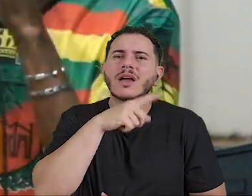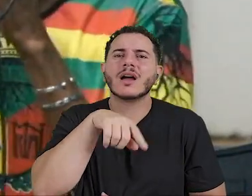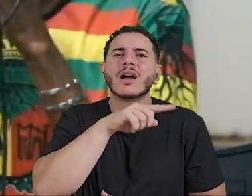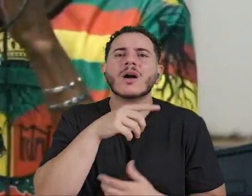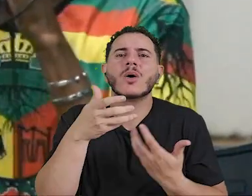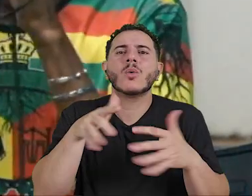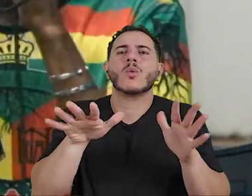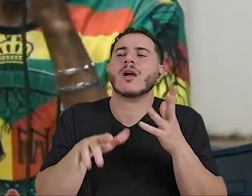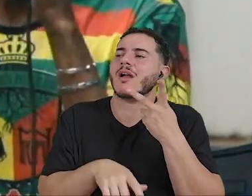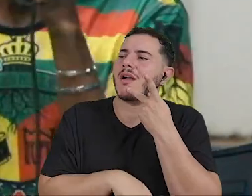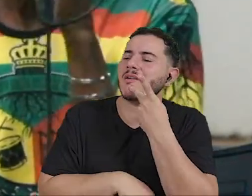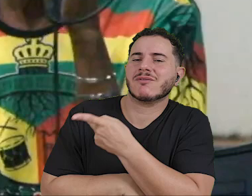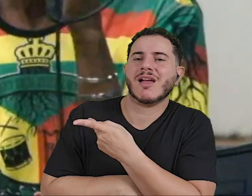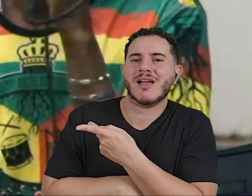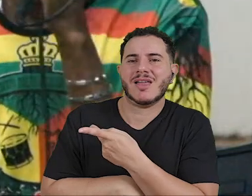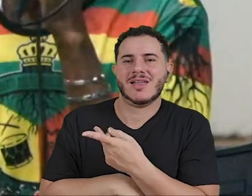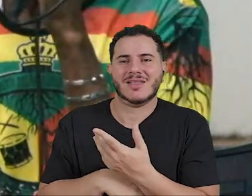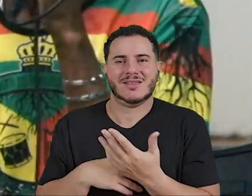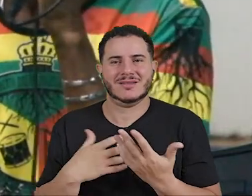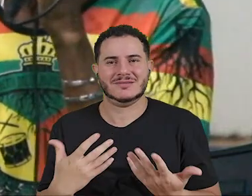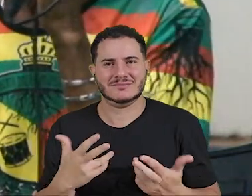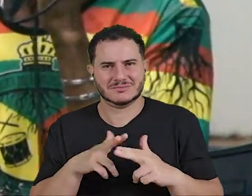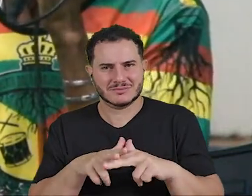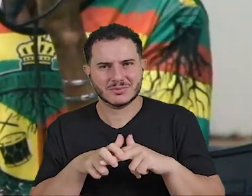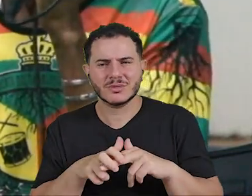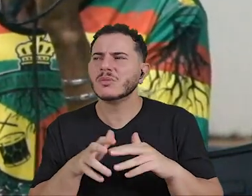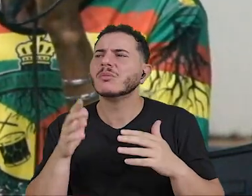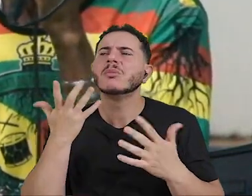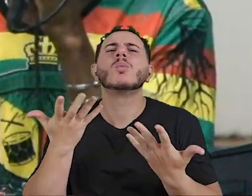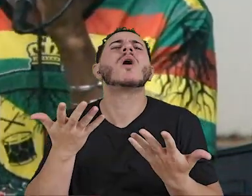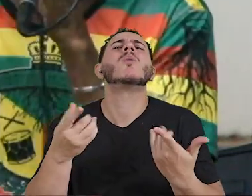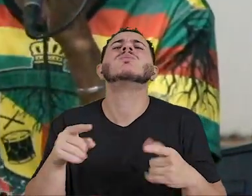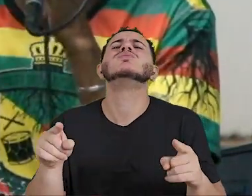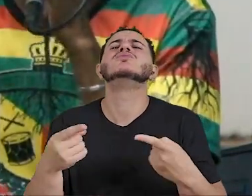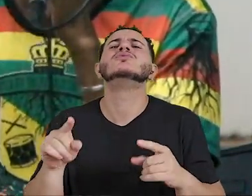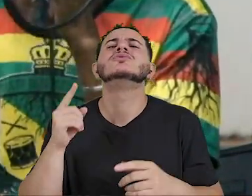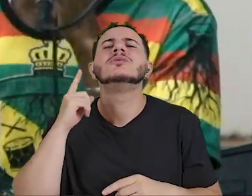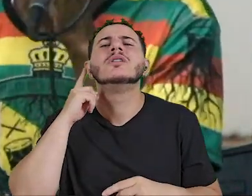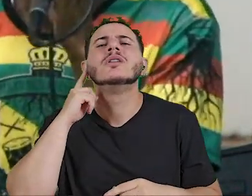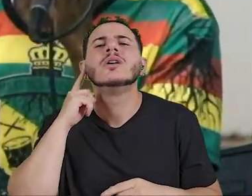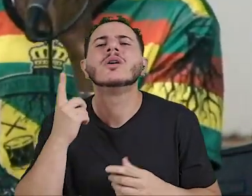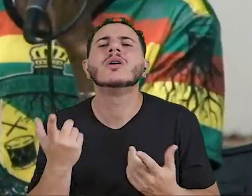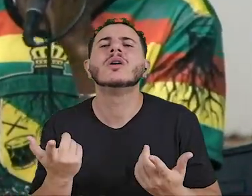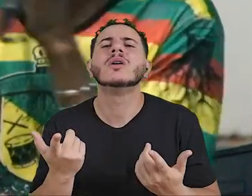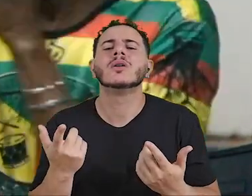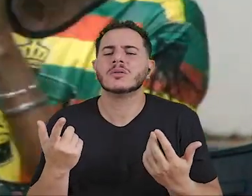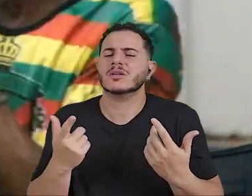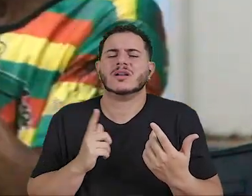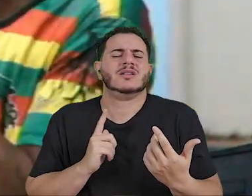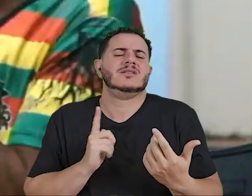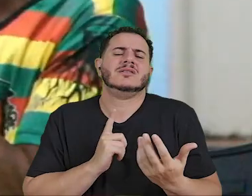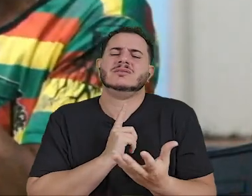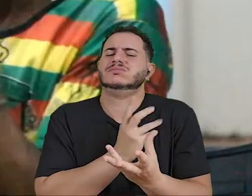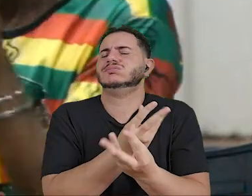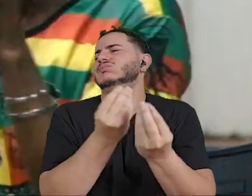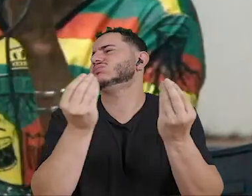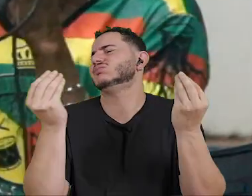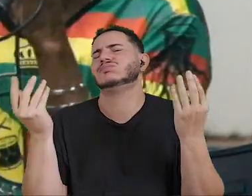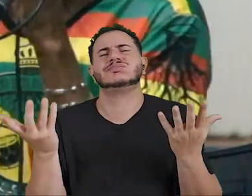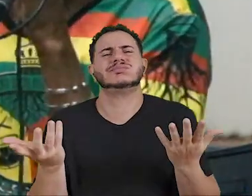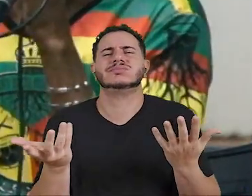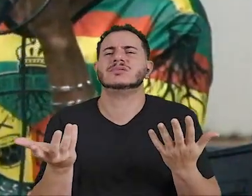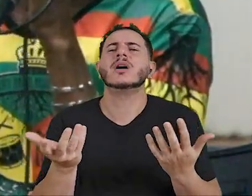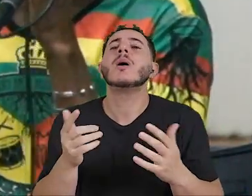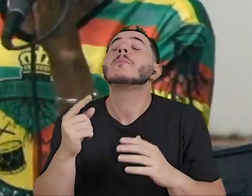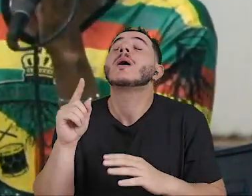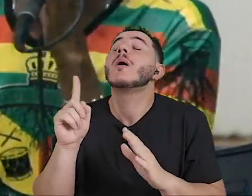de fulano. Qual que é a música, Walter? Você tá falando? Não, eu fiz tanta, cara. Não, mas é assim que você tá falando. Eu fiz tanta. A primeira, ó.